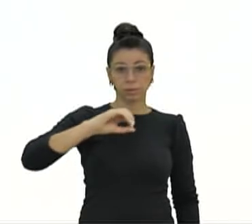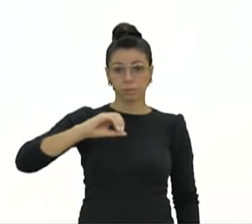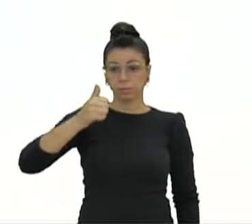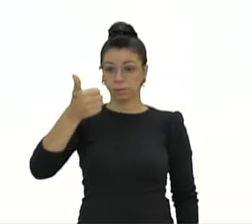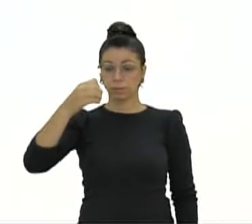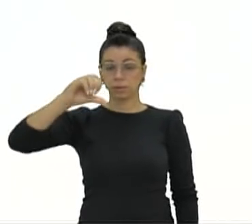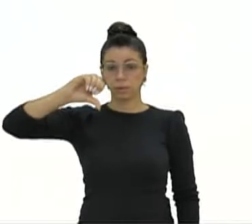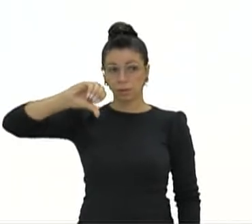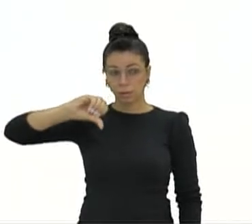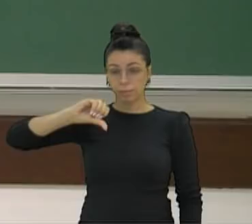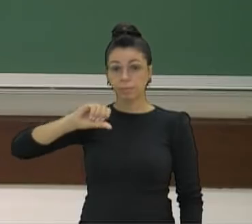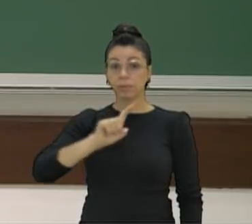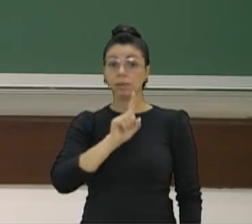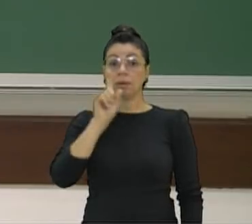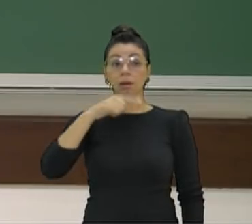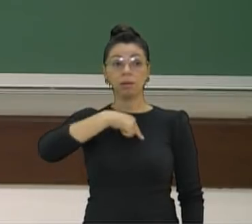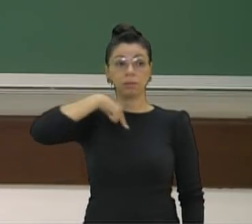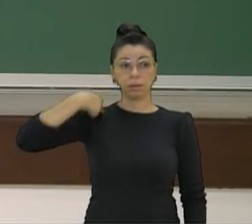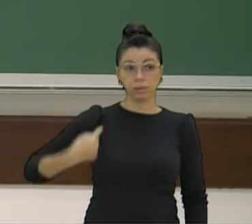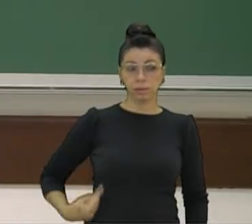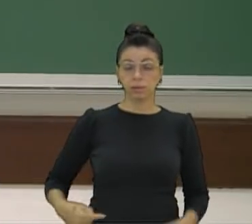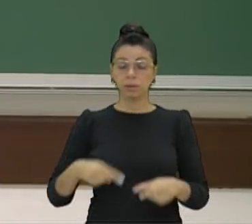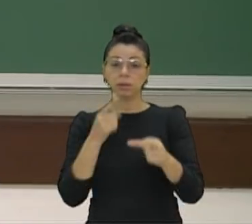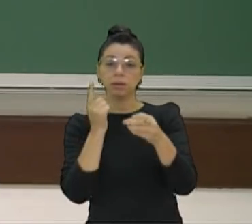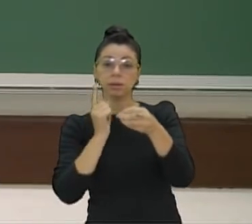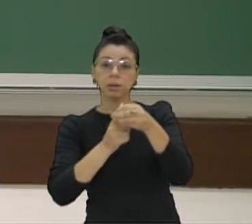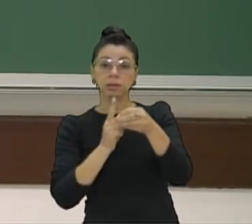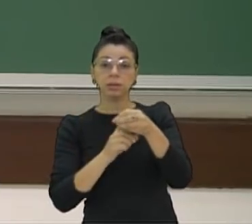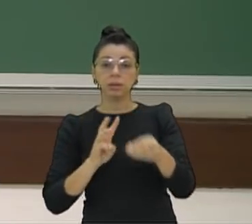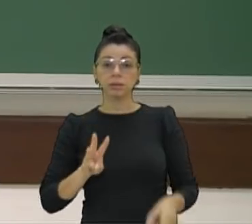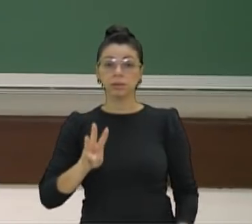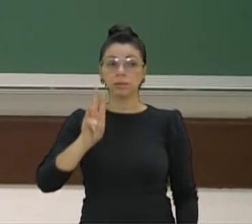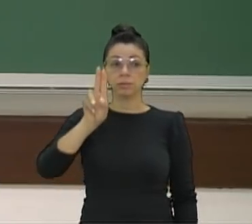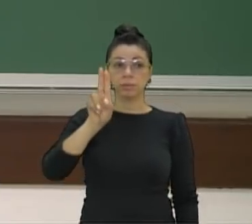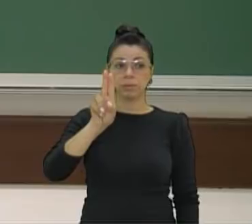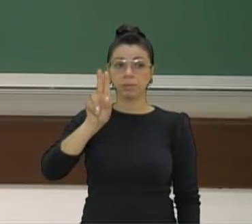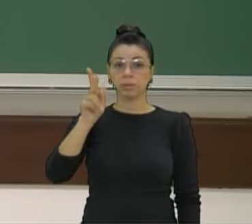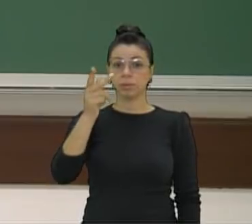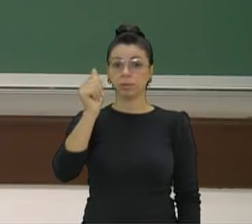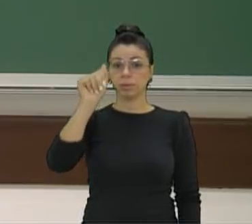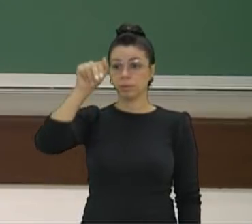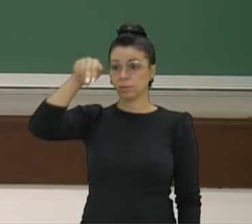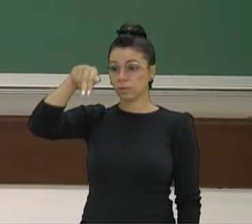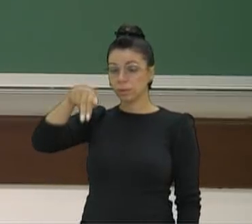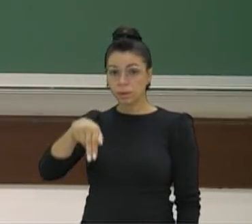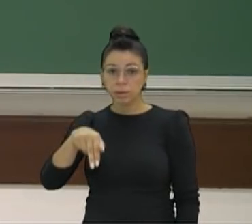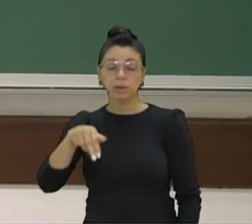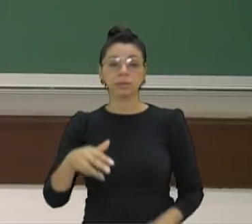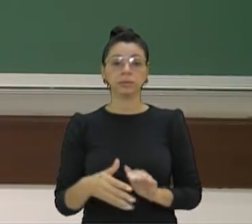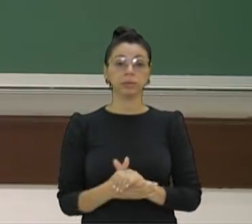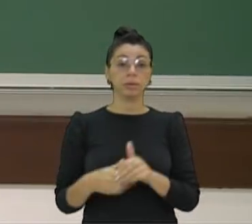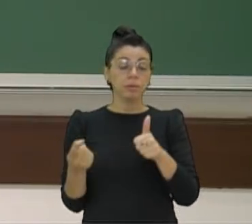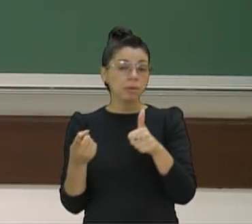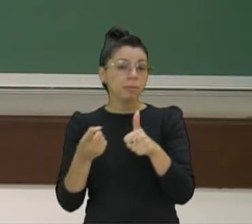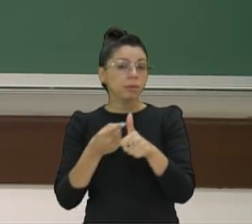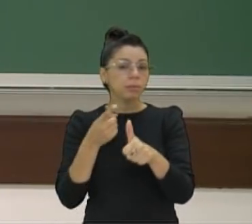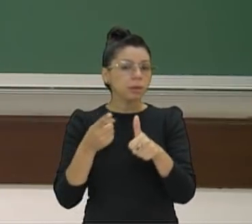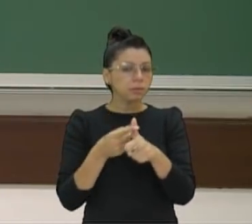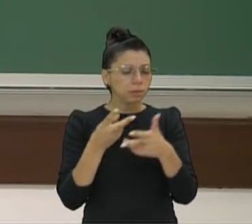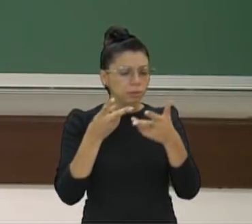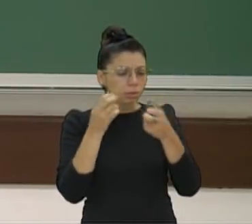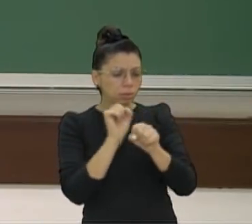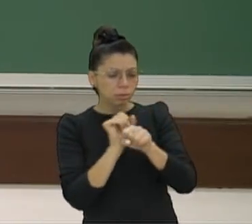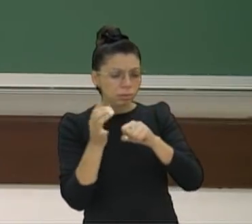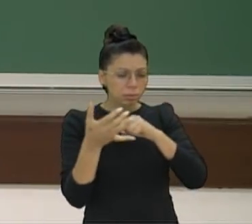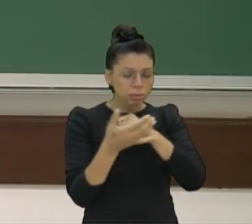China, em Wuhan, primeiros casos registrados, primeira vez que foi identificado este vírus, né, que a gente